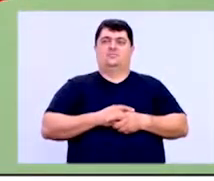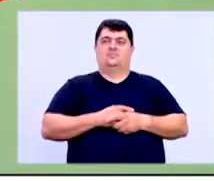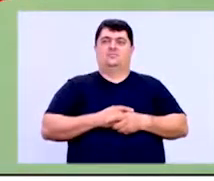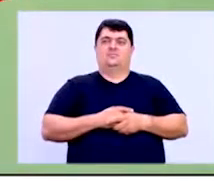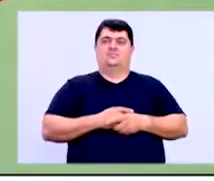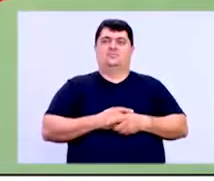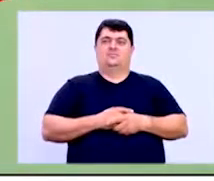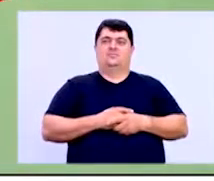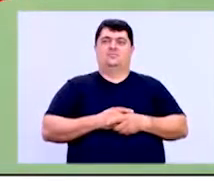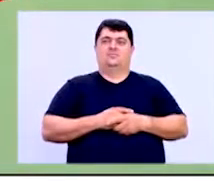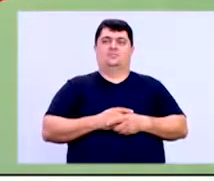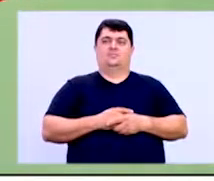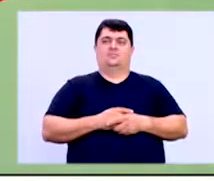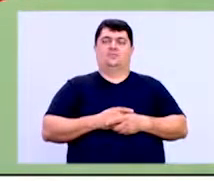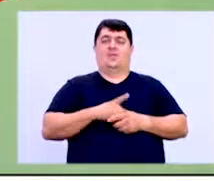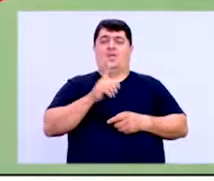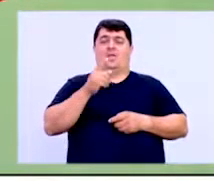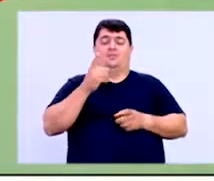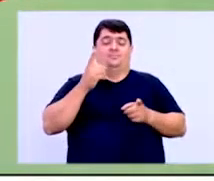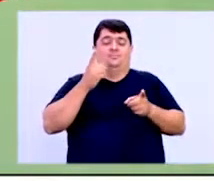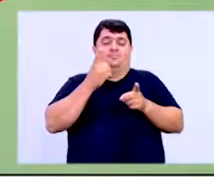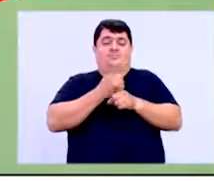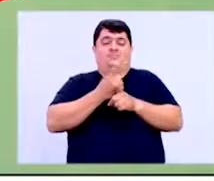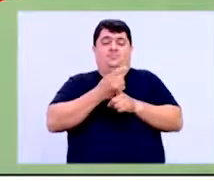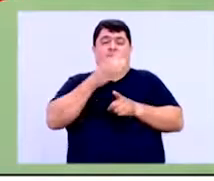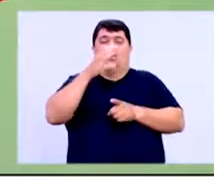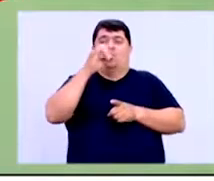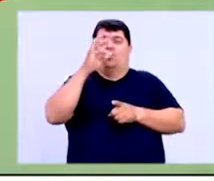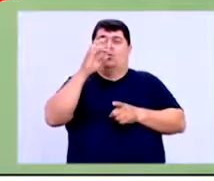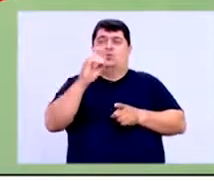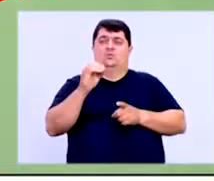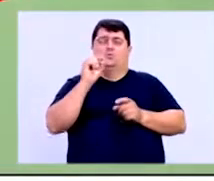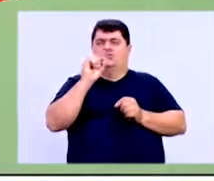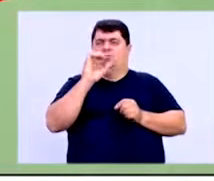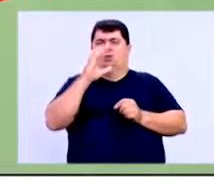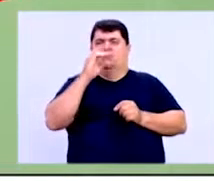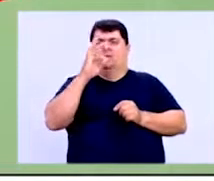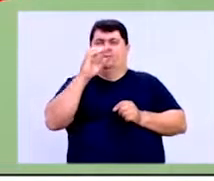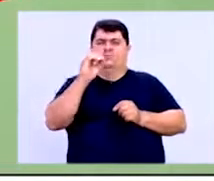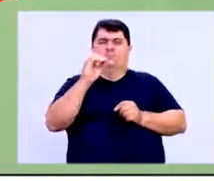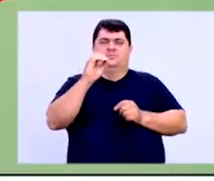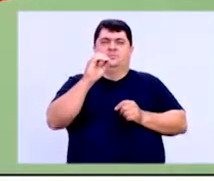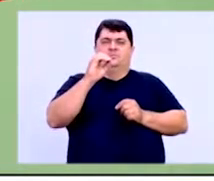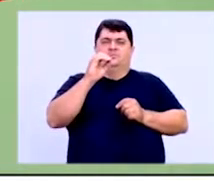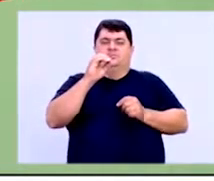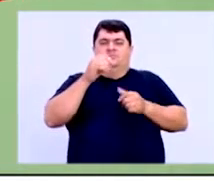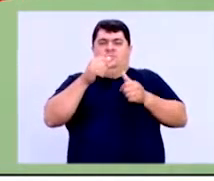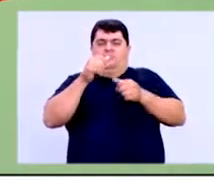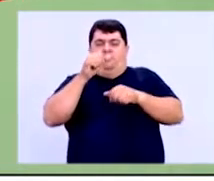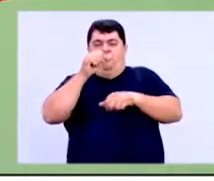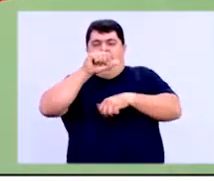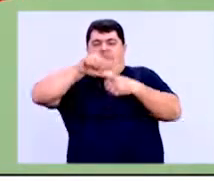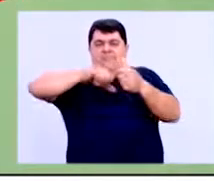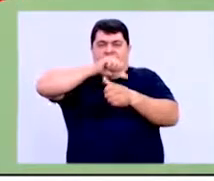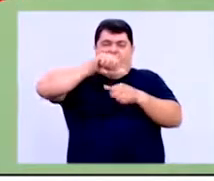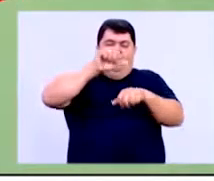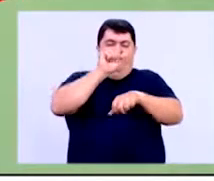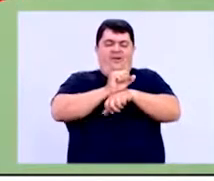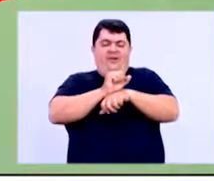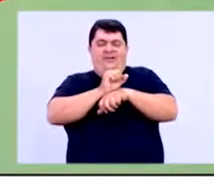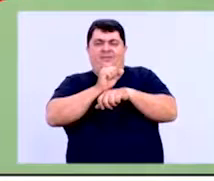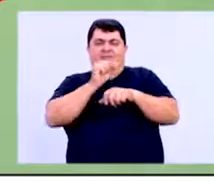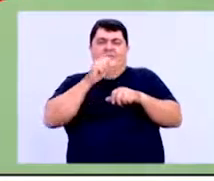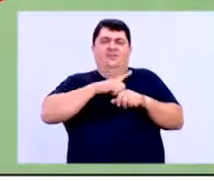O mais complicado é identificar esses custos. O que são os custos variáveis, os fixos, né? Essa é a